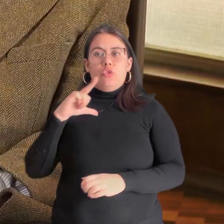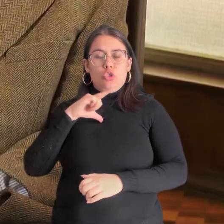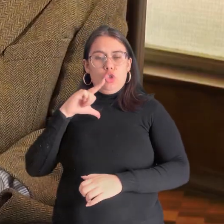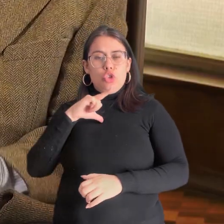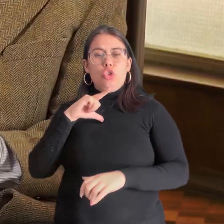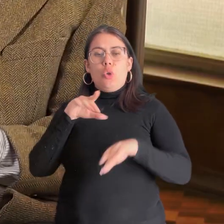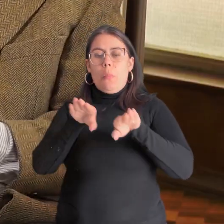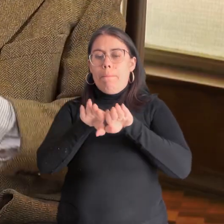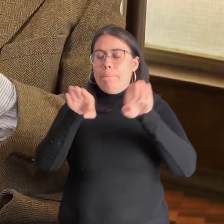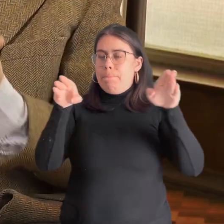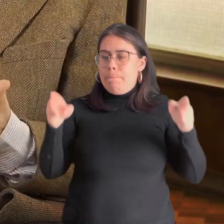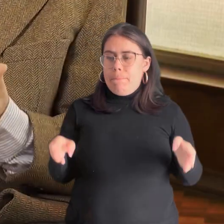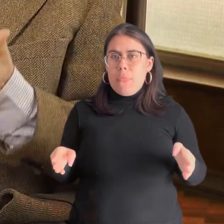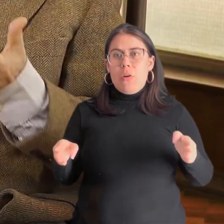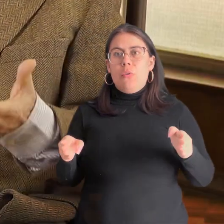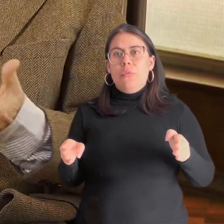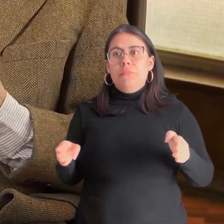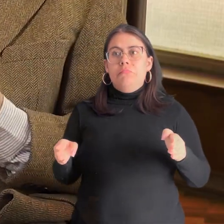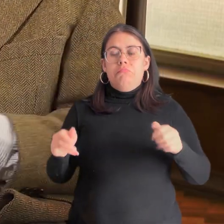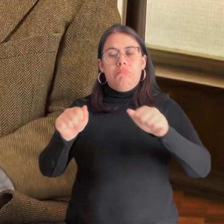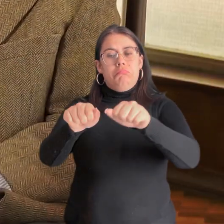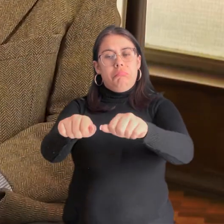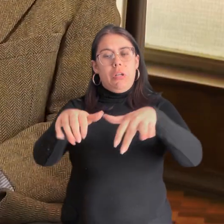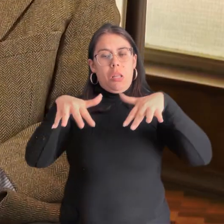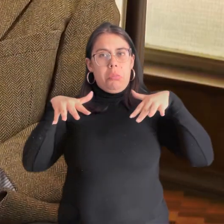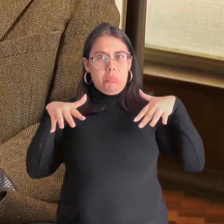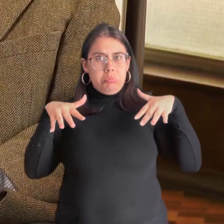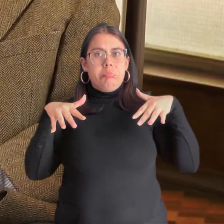palco, uma plateia, etc.